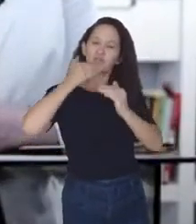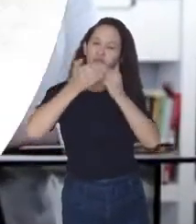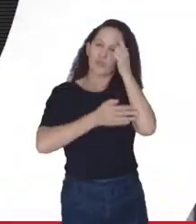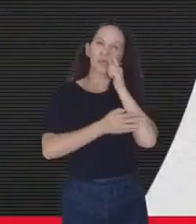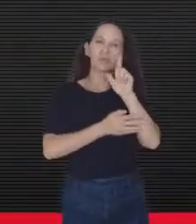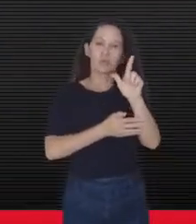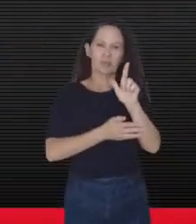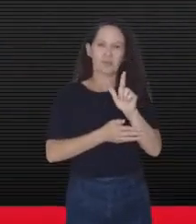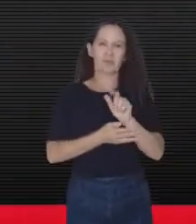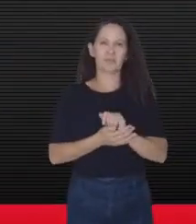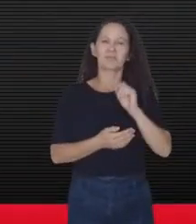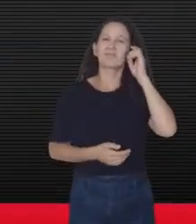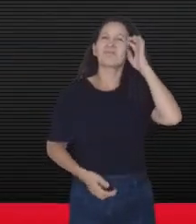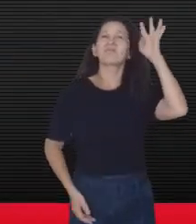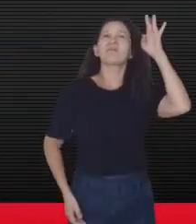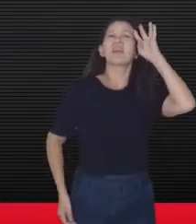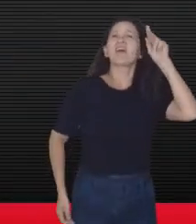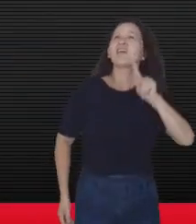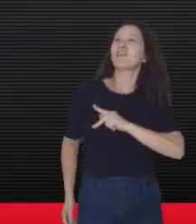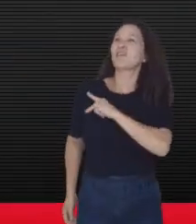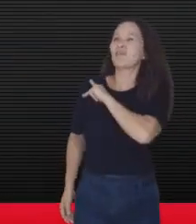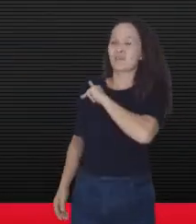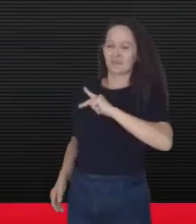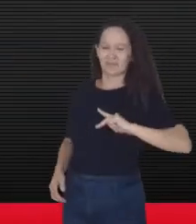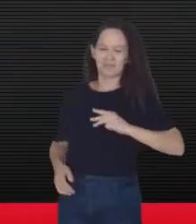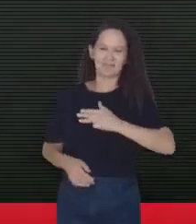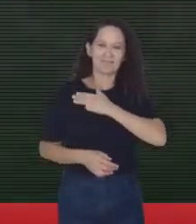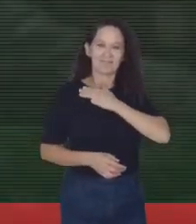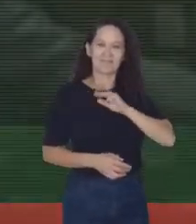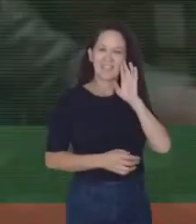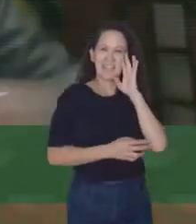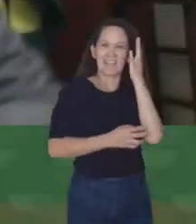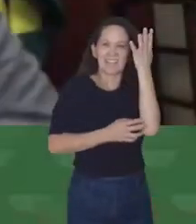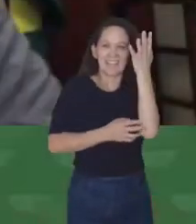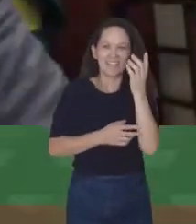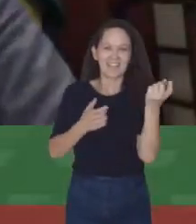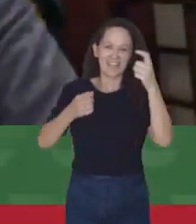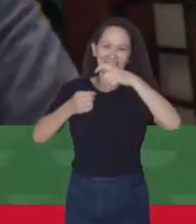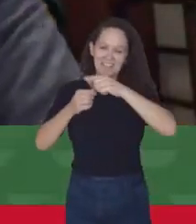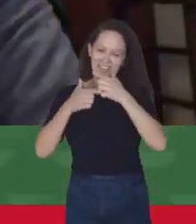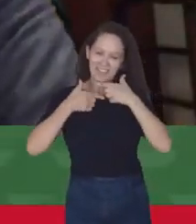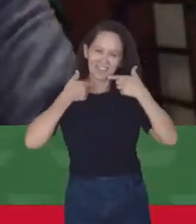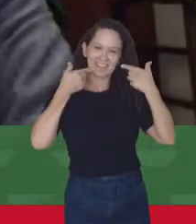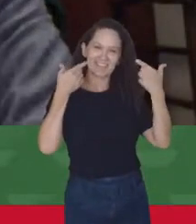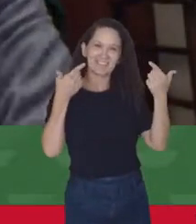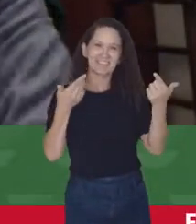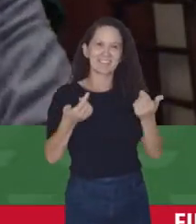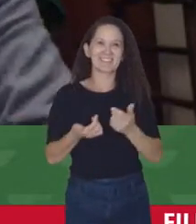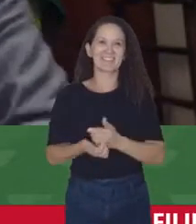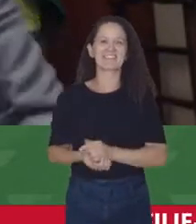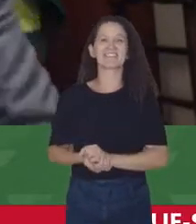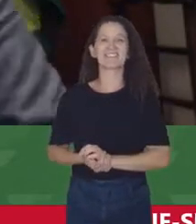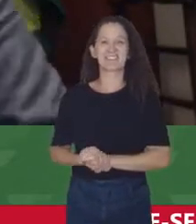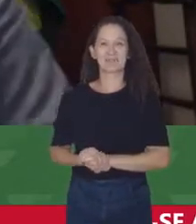ter. Imagina Lula lá, quero sorrir de novo.